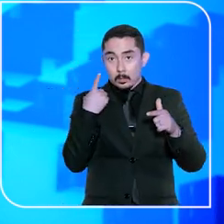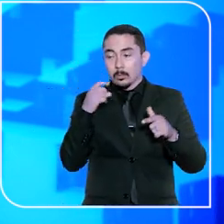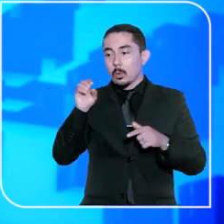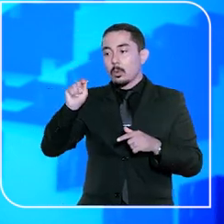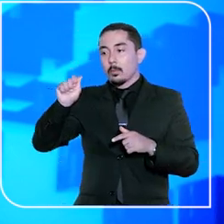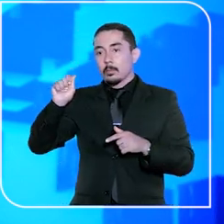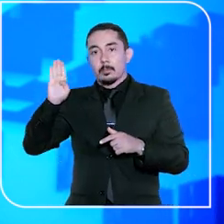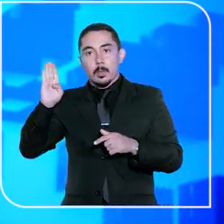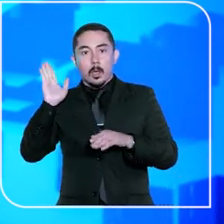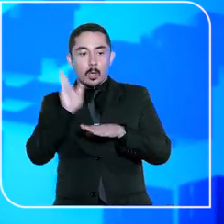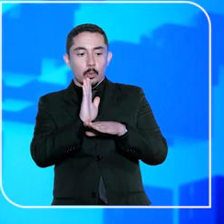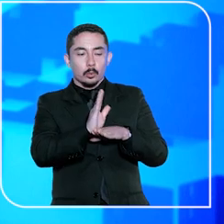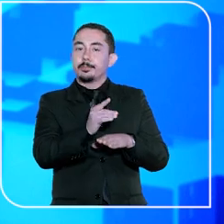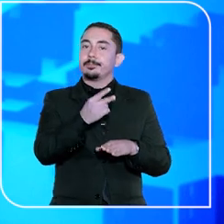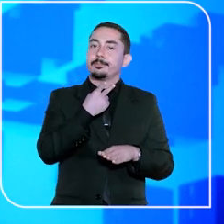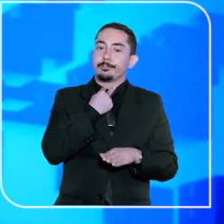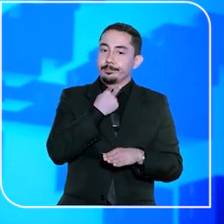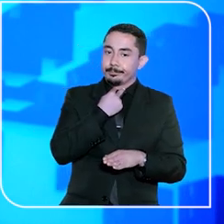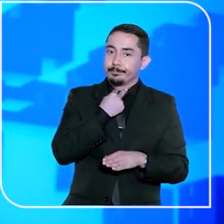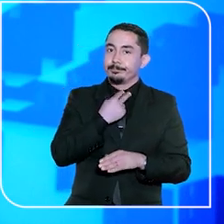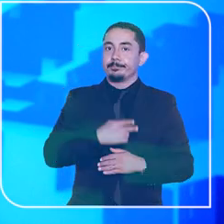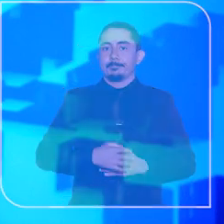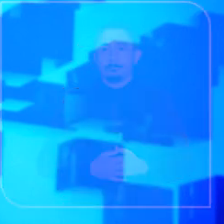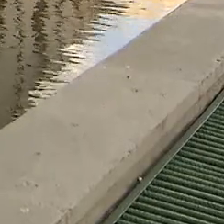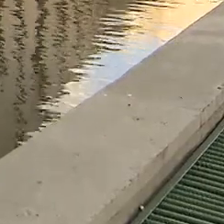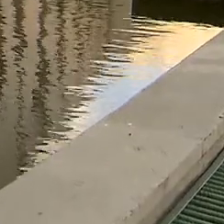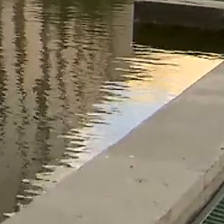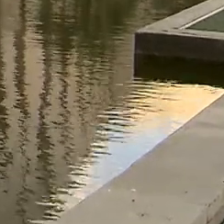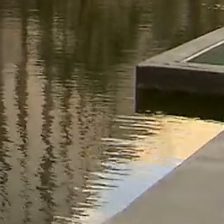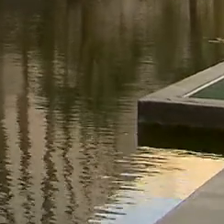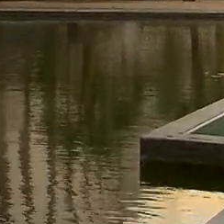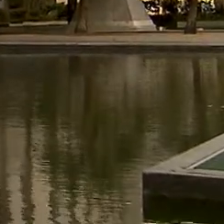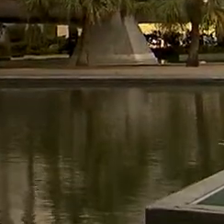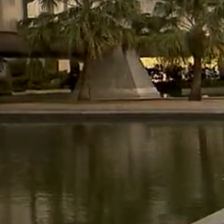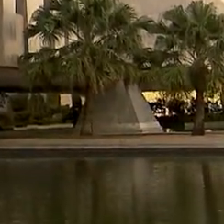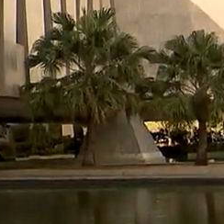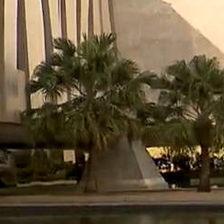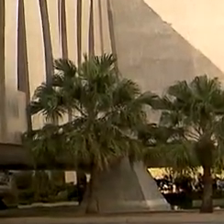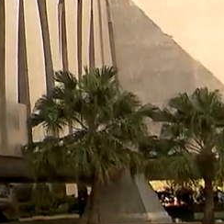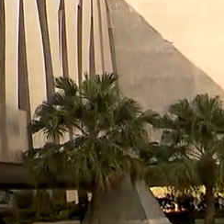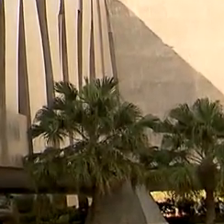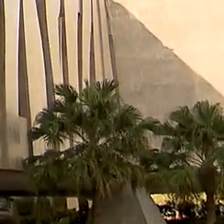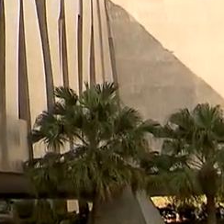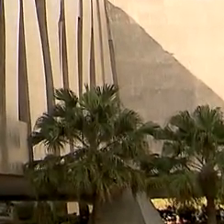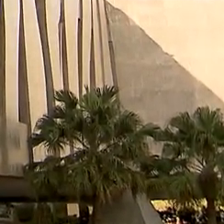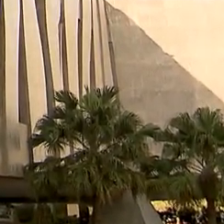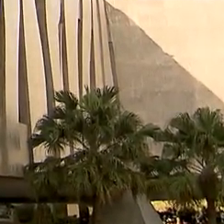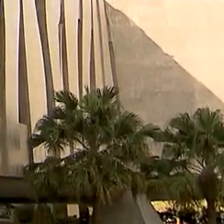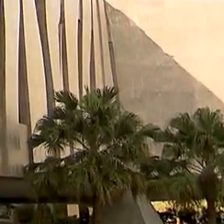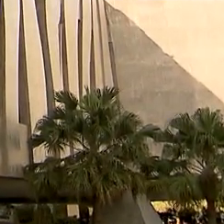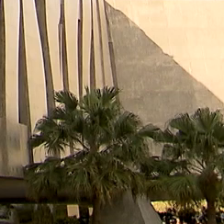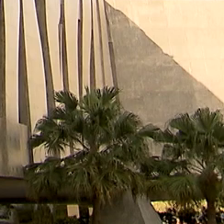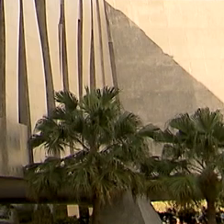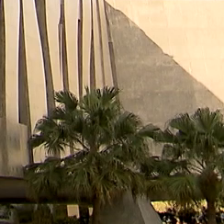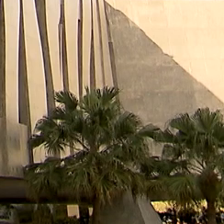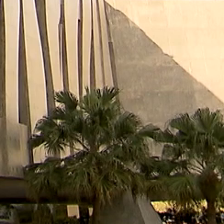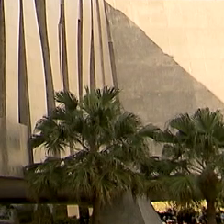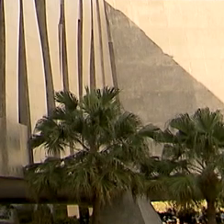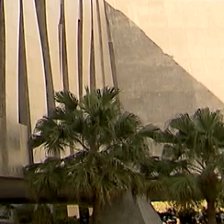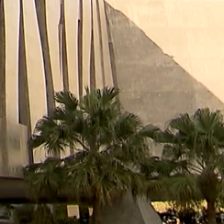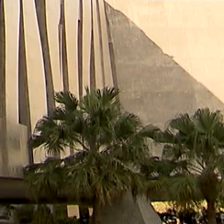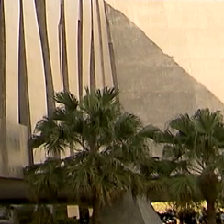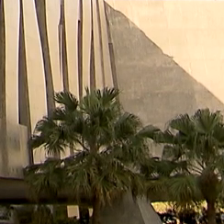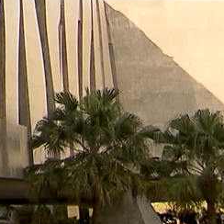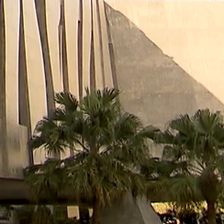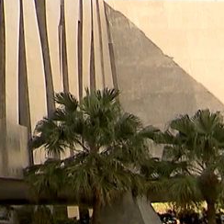ajudar o acusado como assistente de defesa por maioria de votos os ministros do colegiado negaram provimento a um